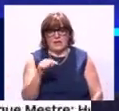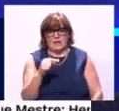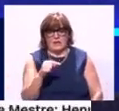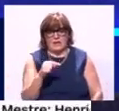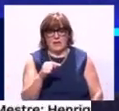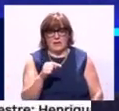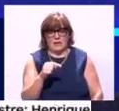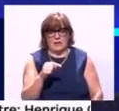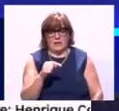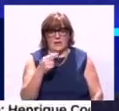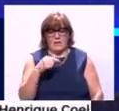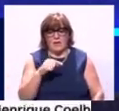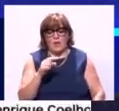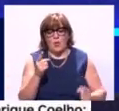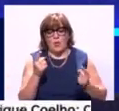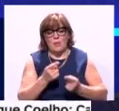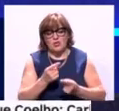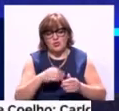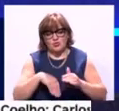nessas fases embrionárias do jogador.